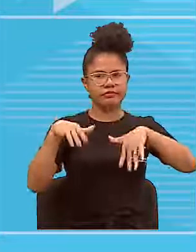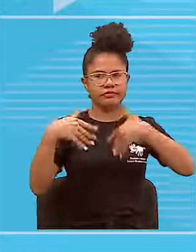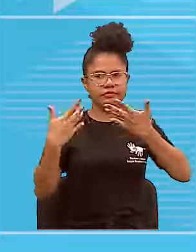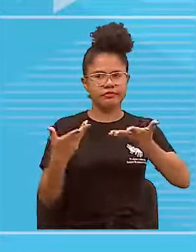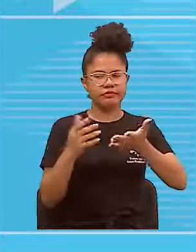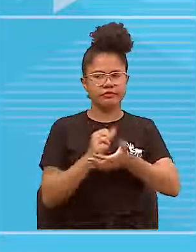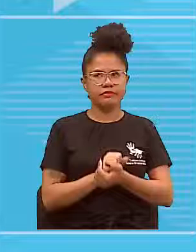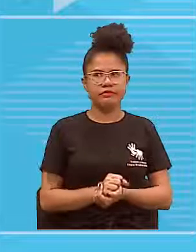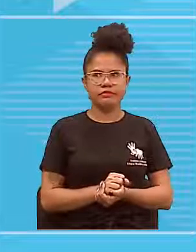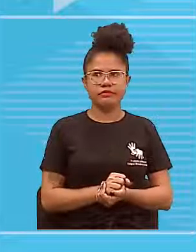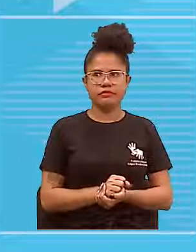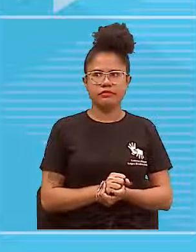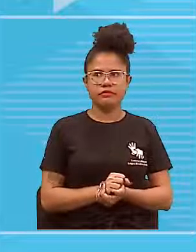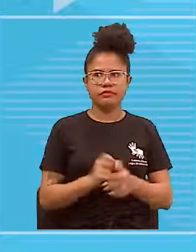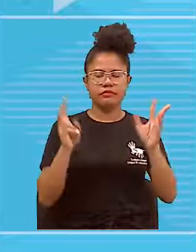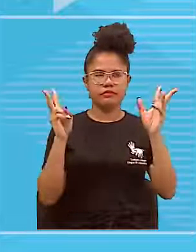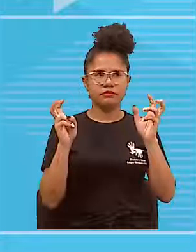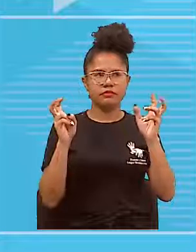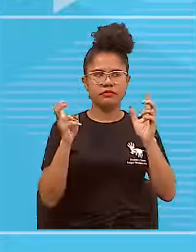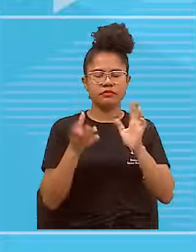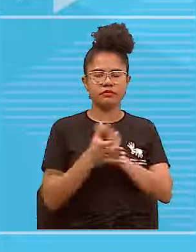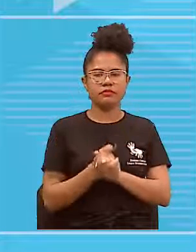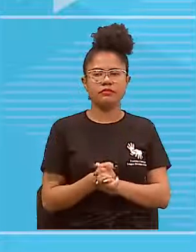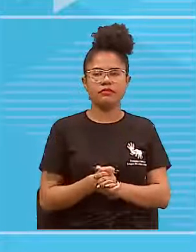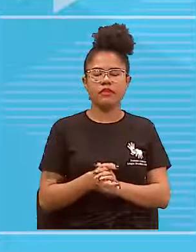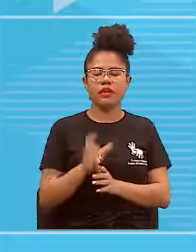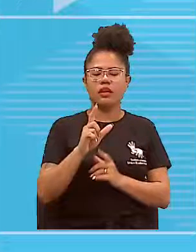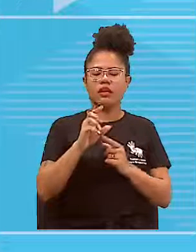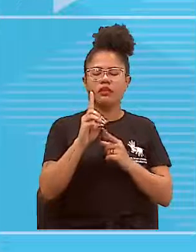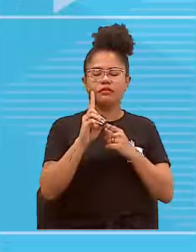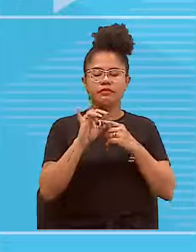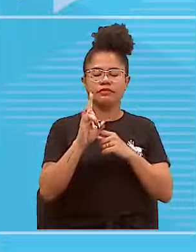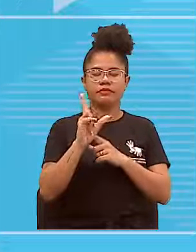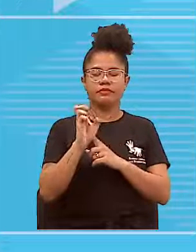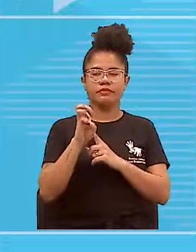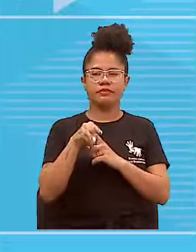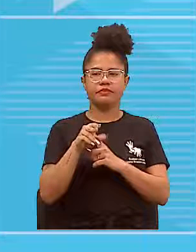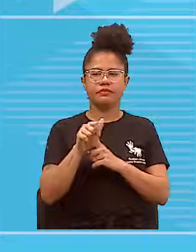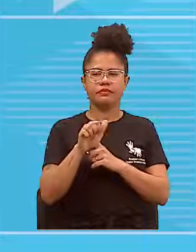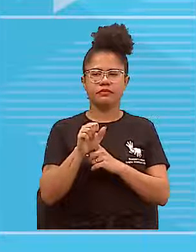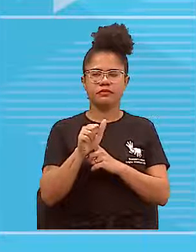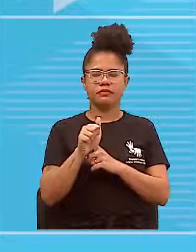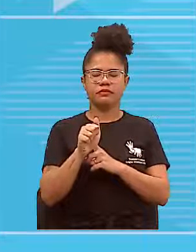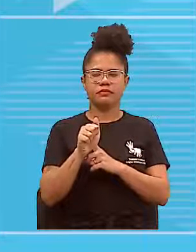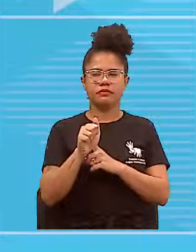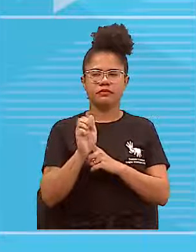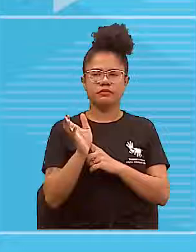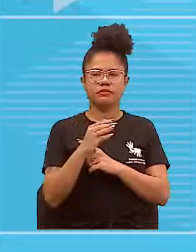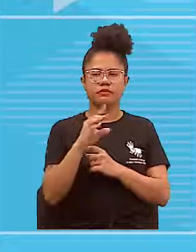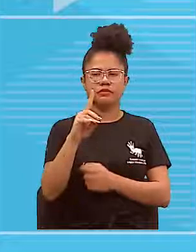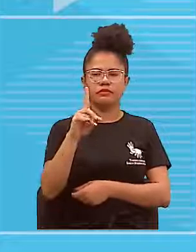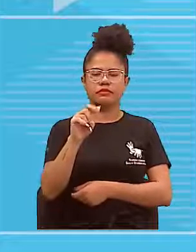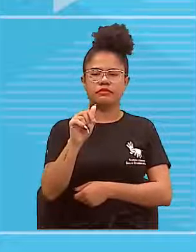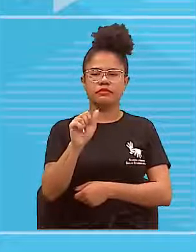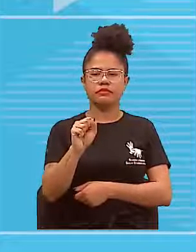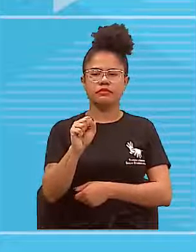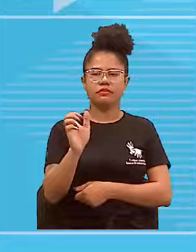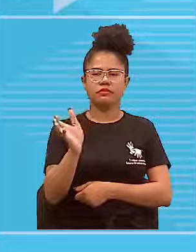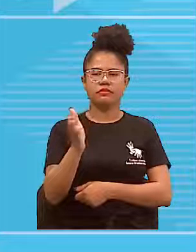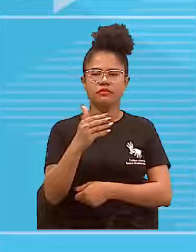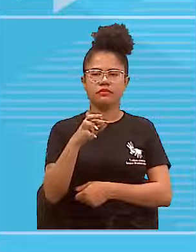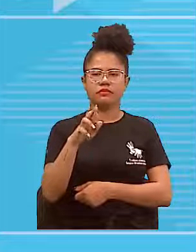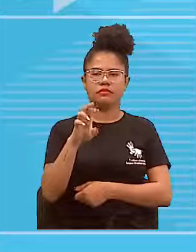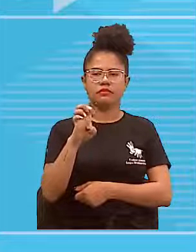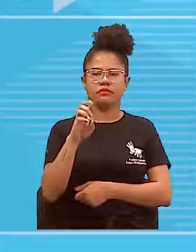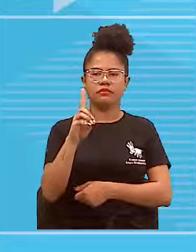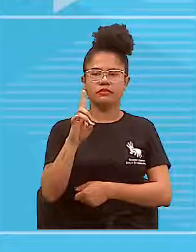Redes. Vou repetir. Dilema das Redes. Anotaram aí? Dilema das Redes. Por